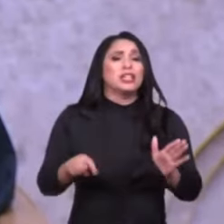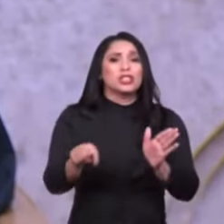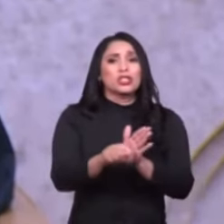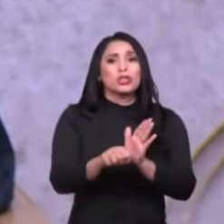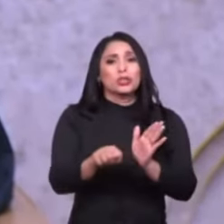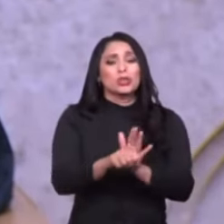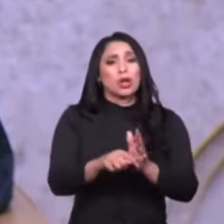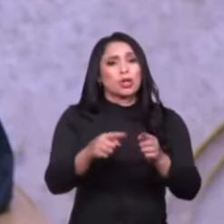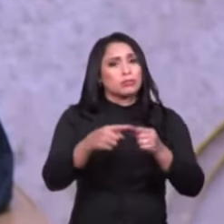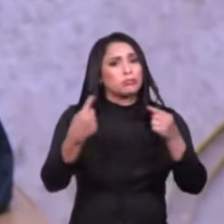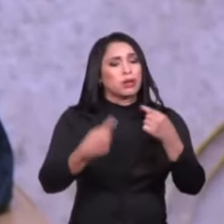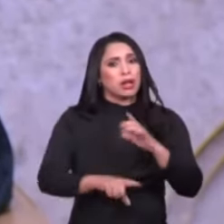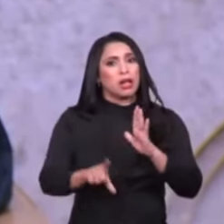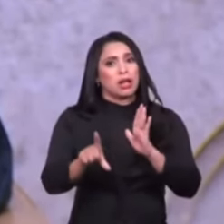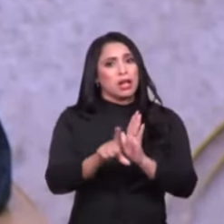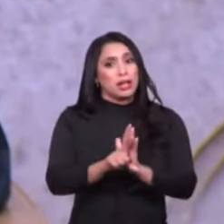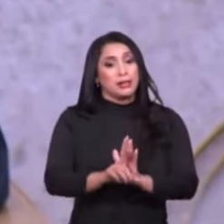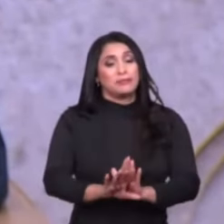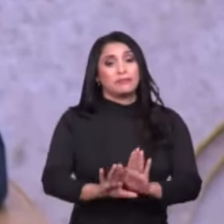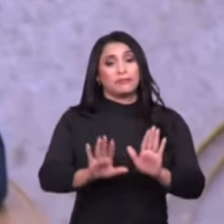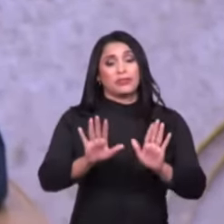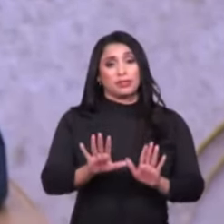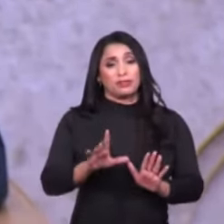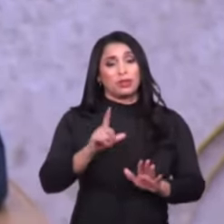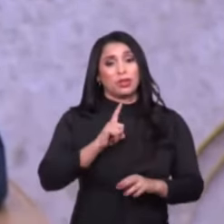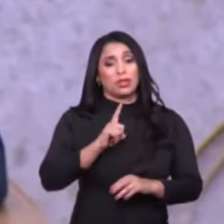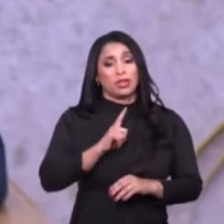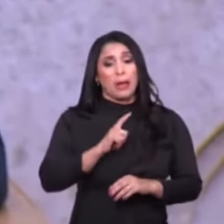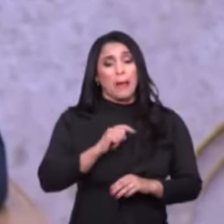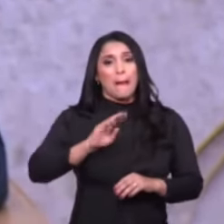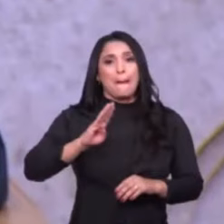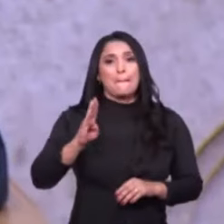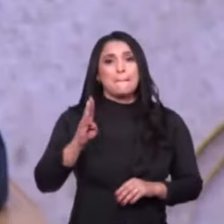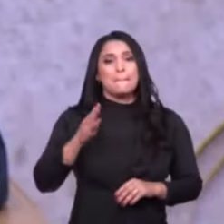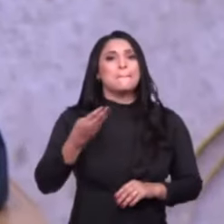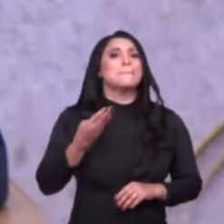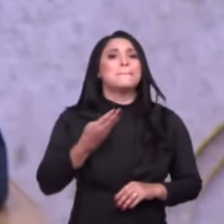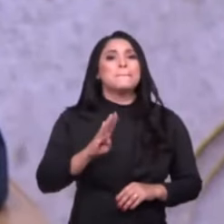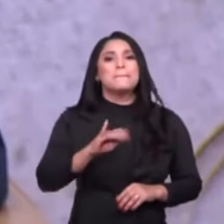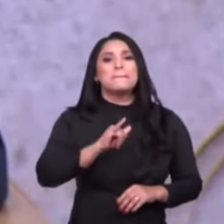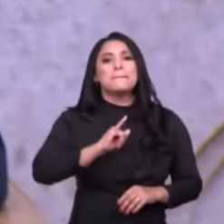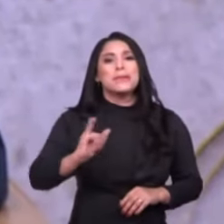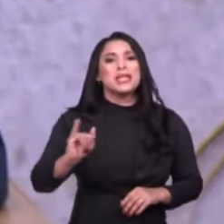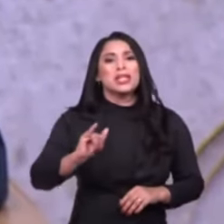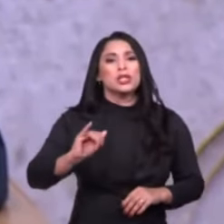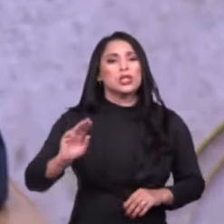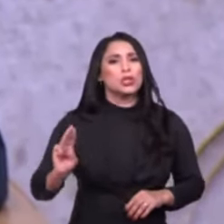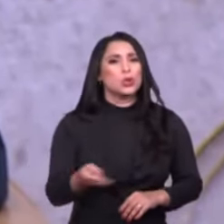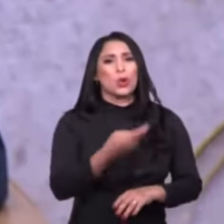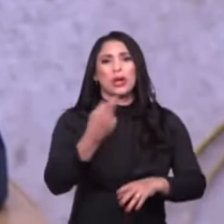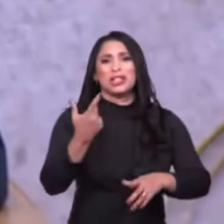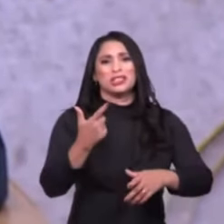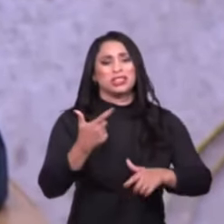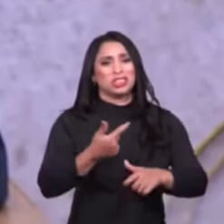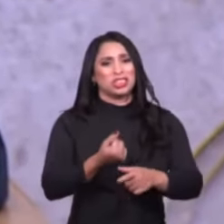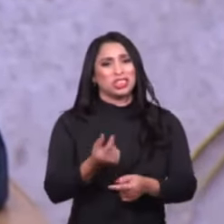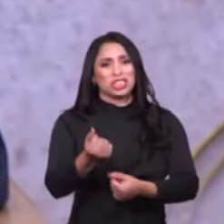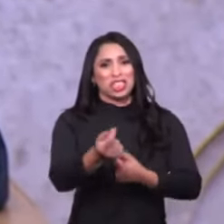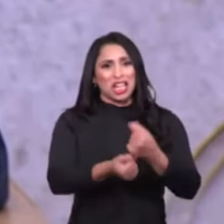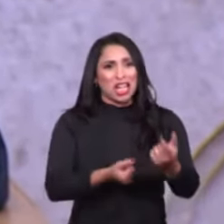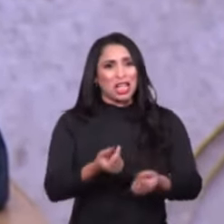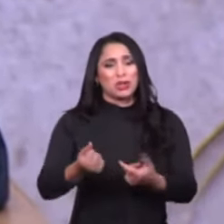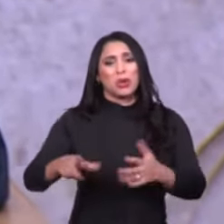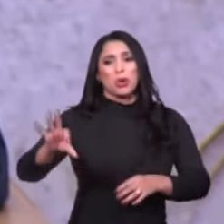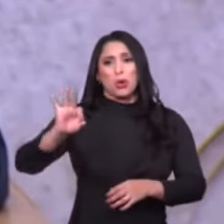assim como ao consumo. Foram despendidos bilhões de dinheiros com o enfrentamento policial e militar